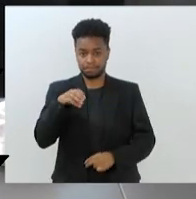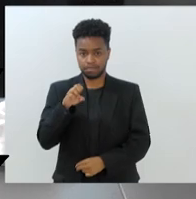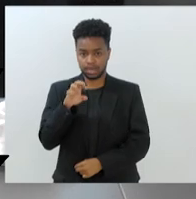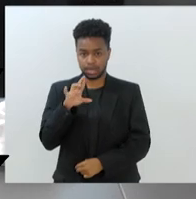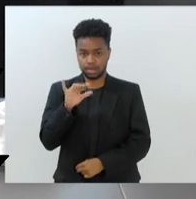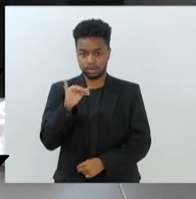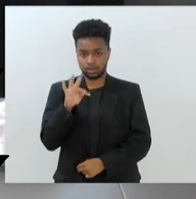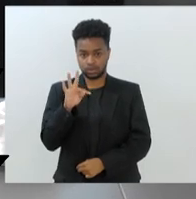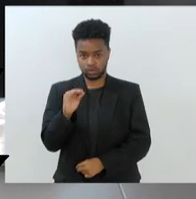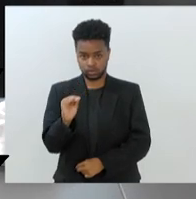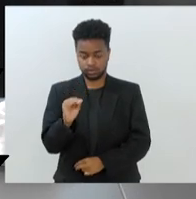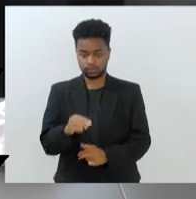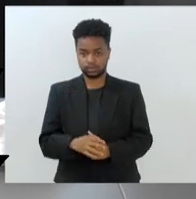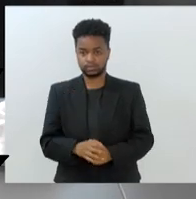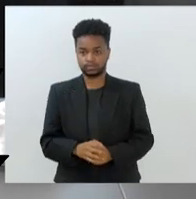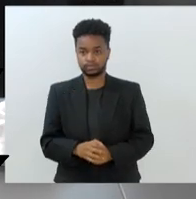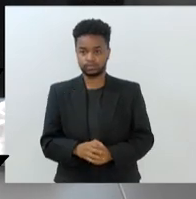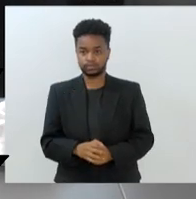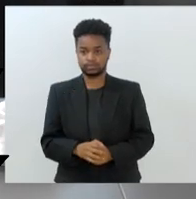Que